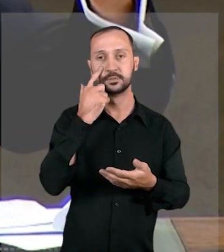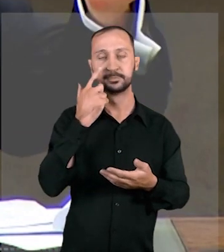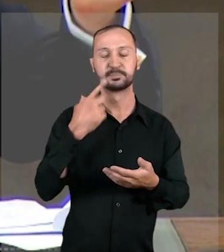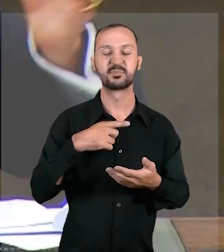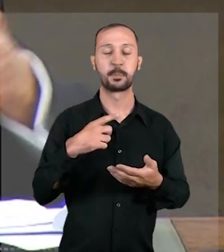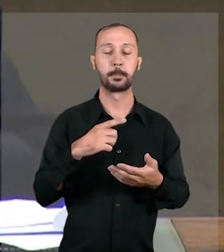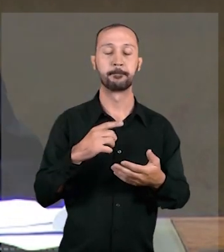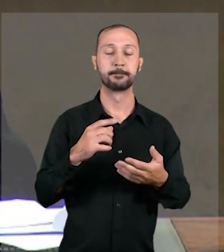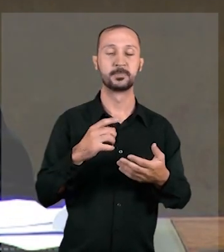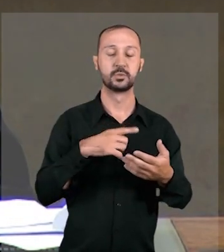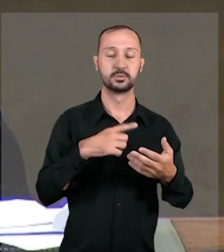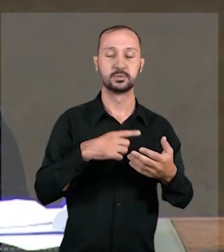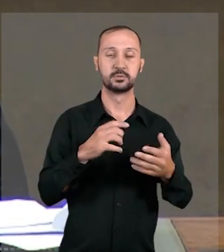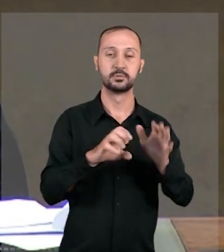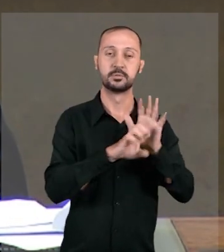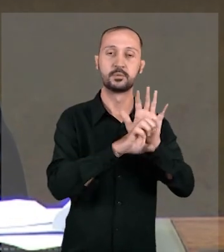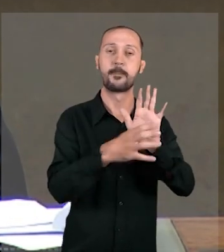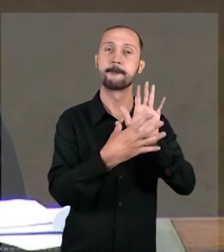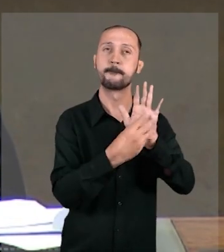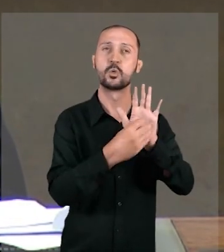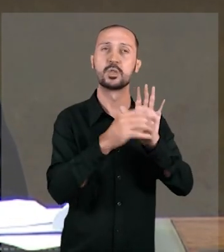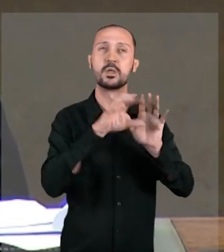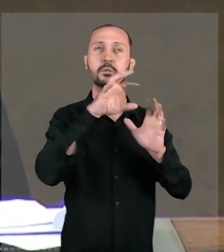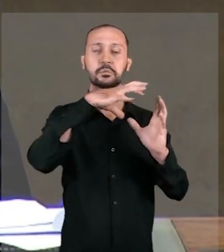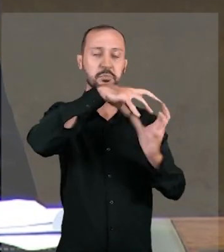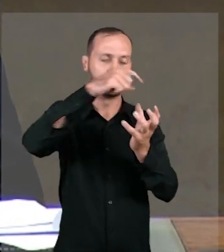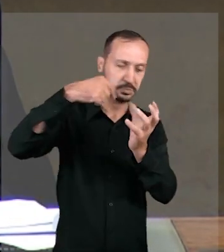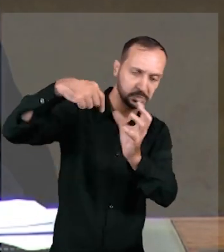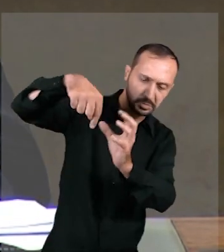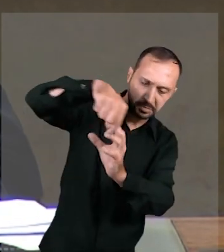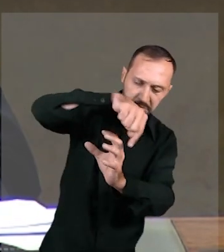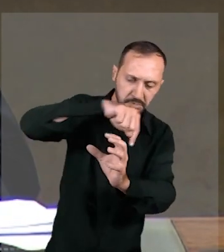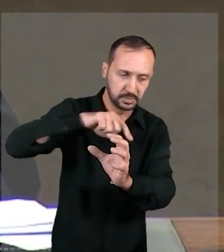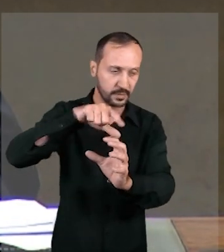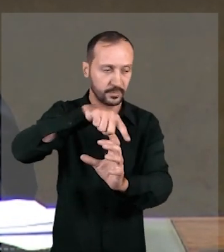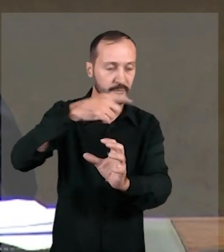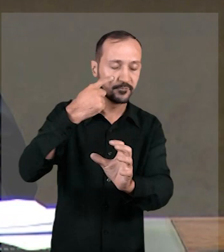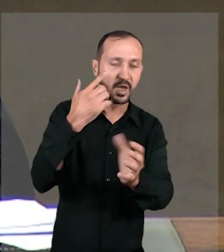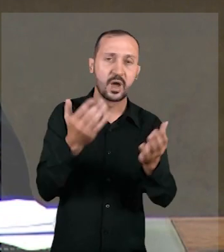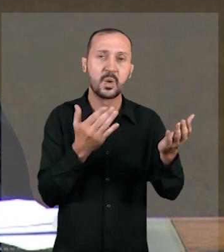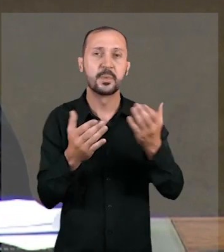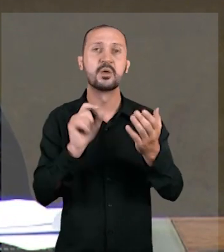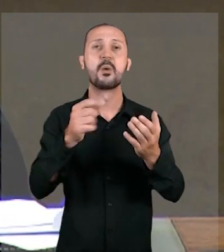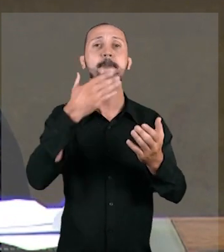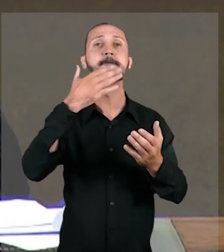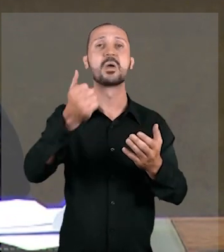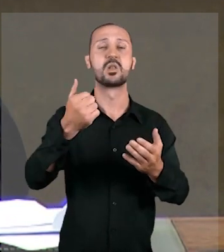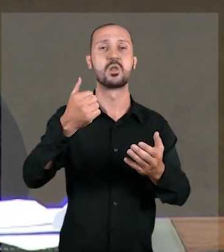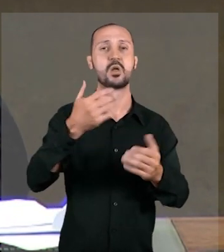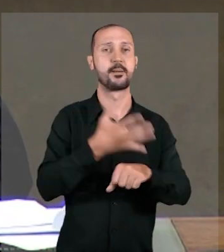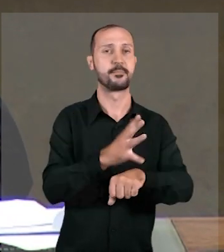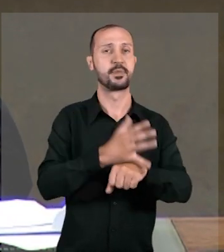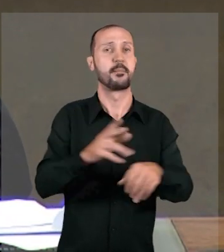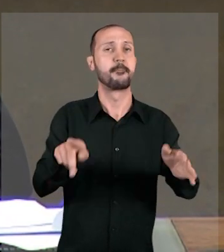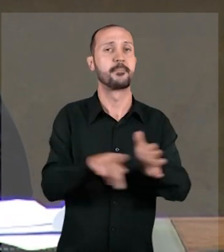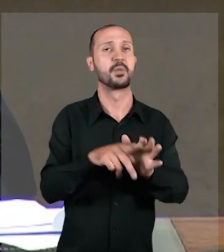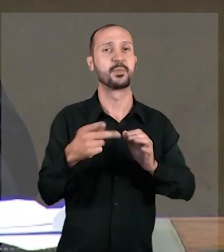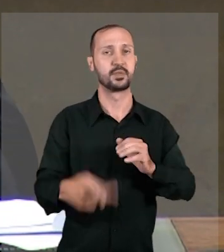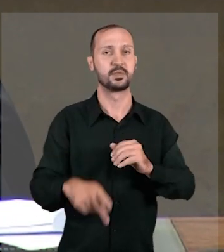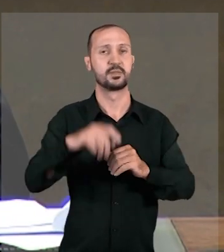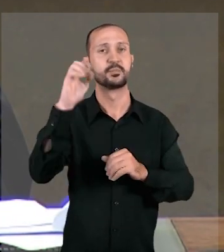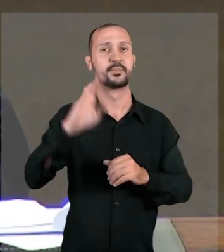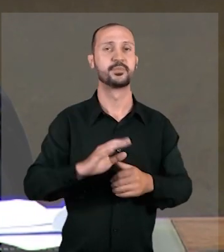diferentes modelos que existem no mundo e ver qual que se ajusta melhor à prática brasileira. Na questão